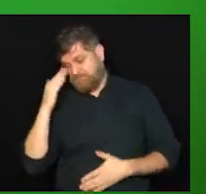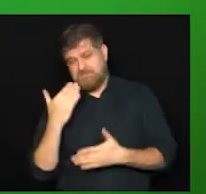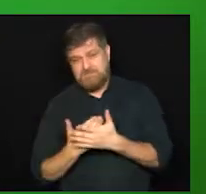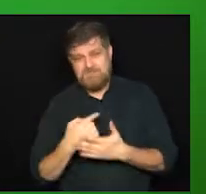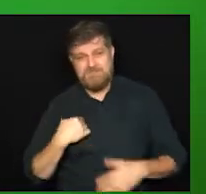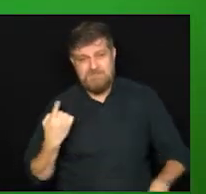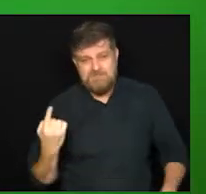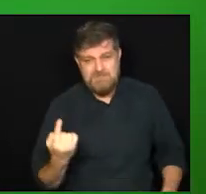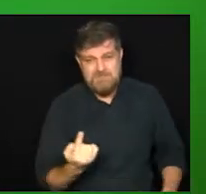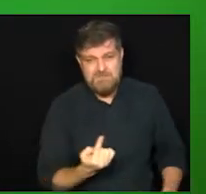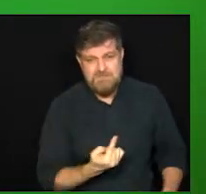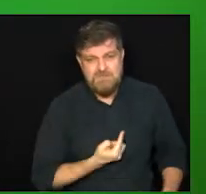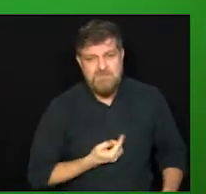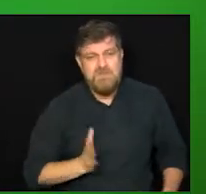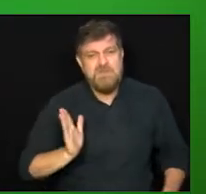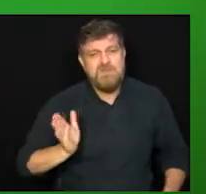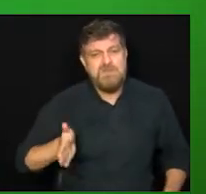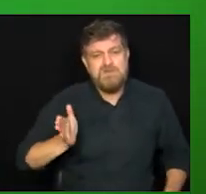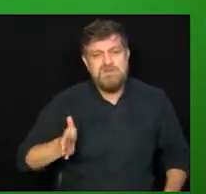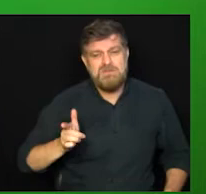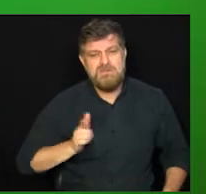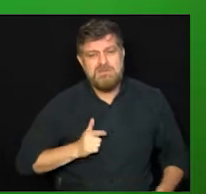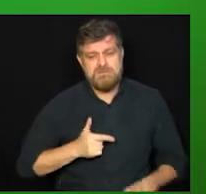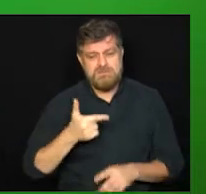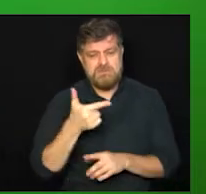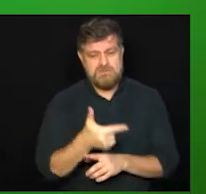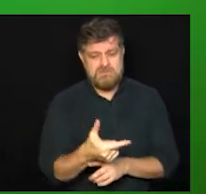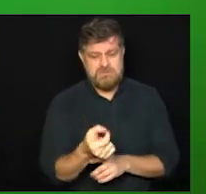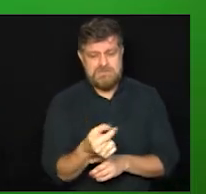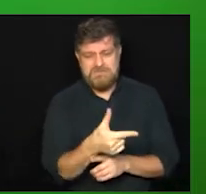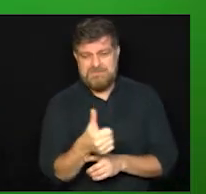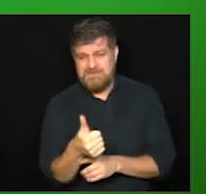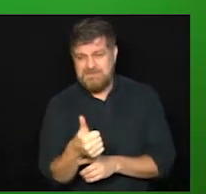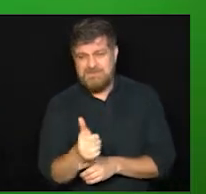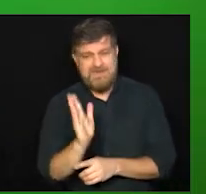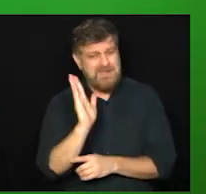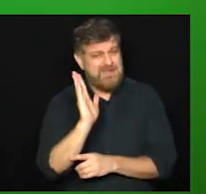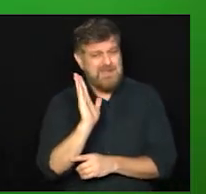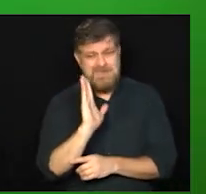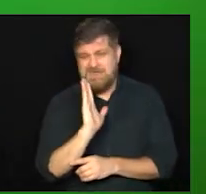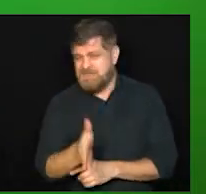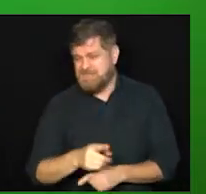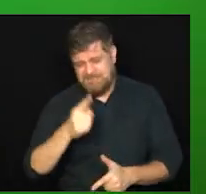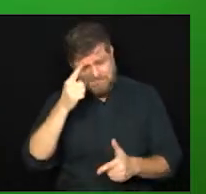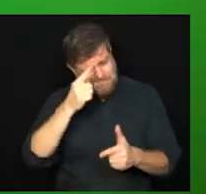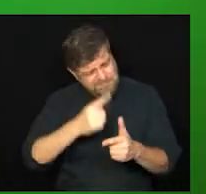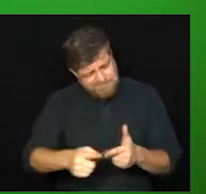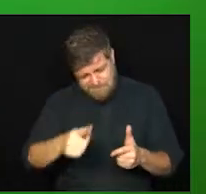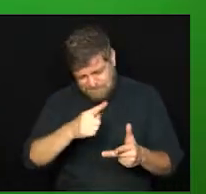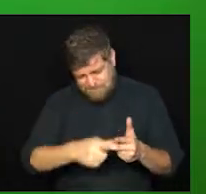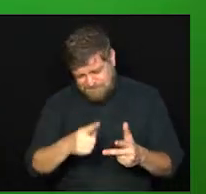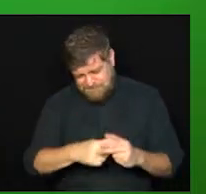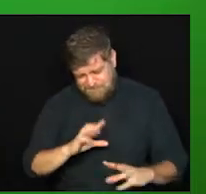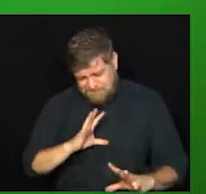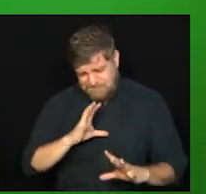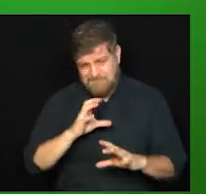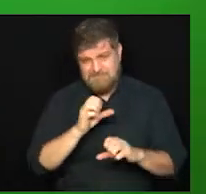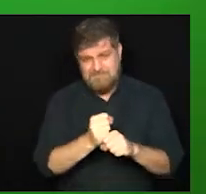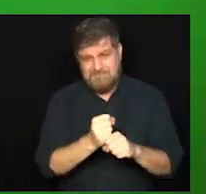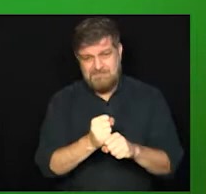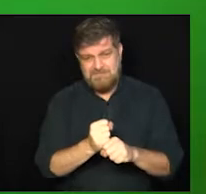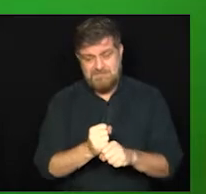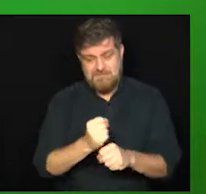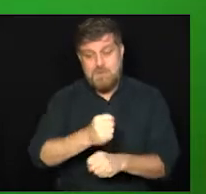já estamos com um 2021 totalmente comprometido, parte de